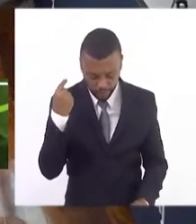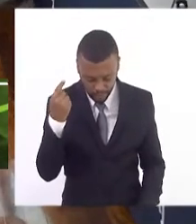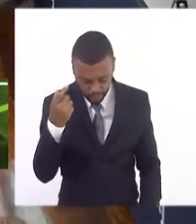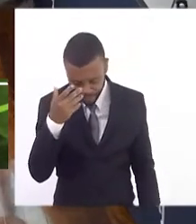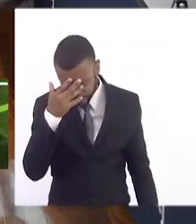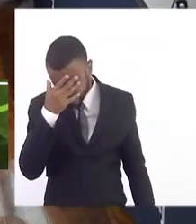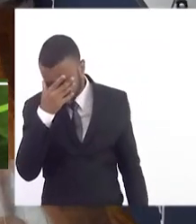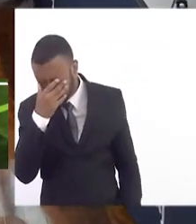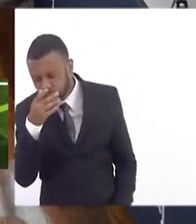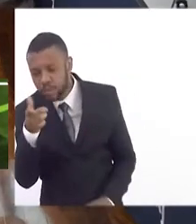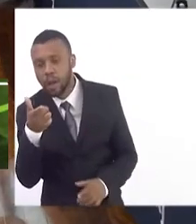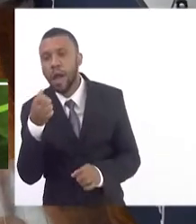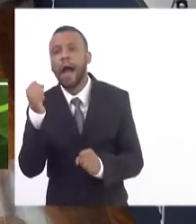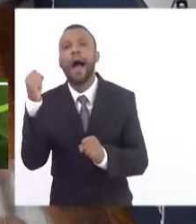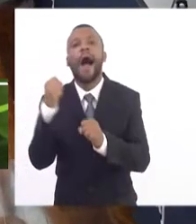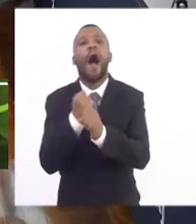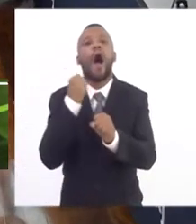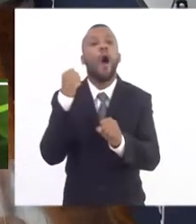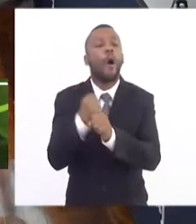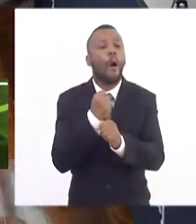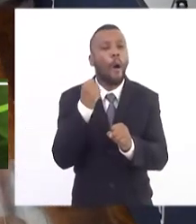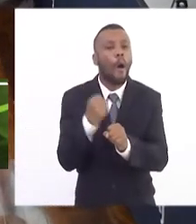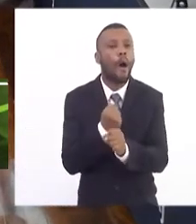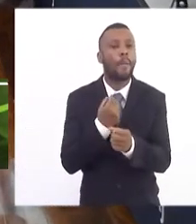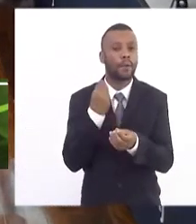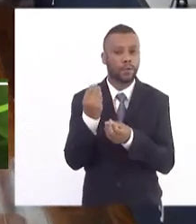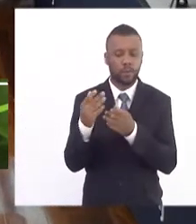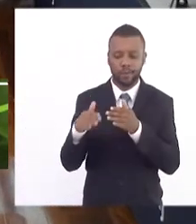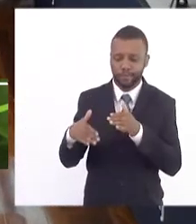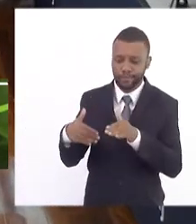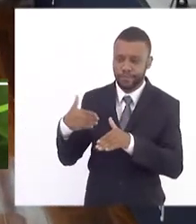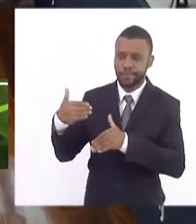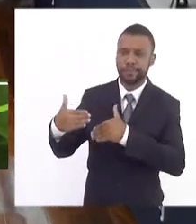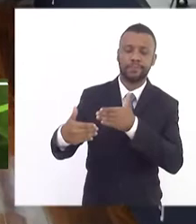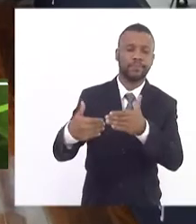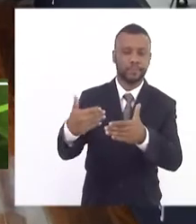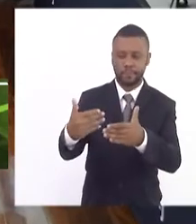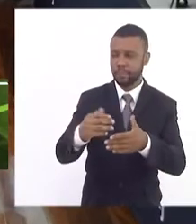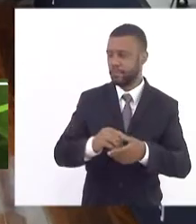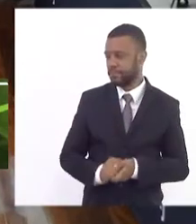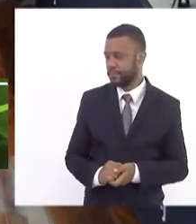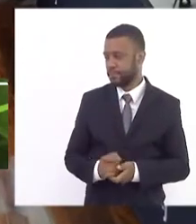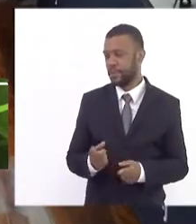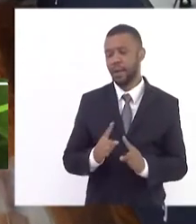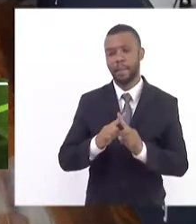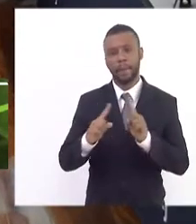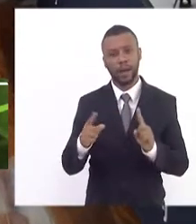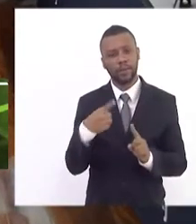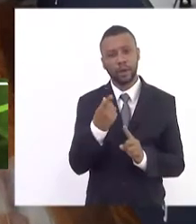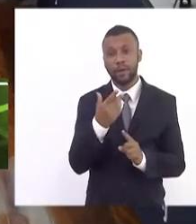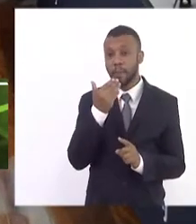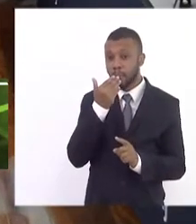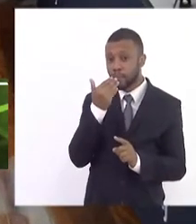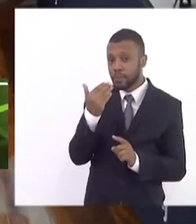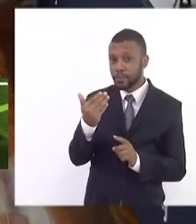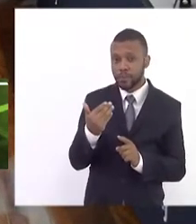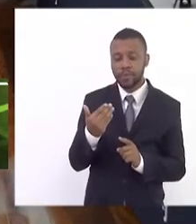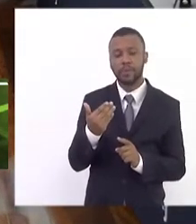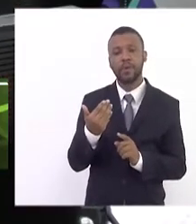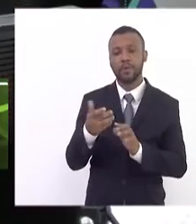da extensão da obra, do avanço, etc., etc. Mas nós vamos solicitar um